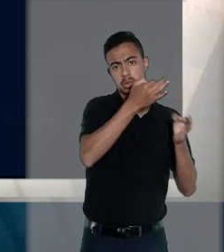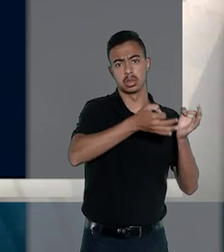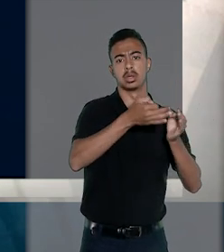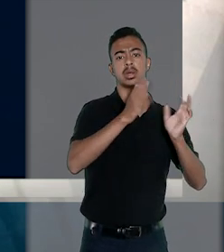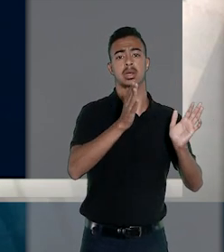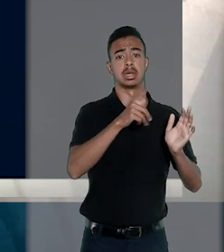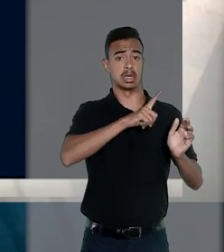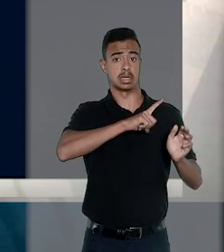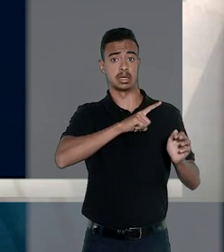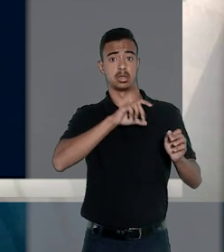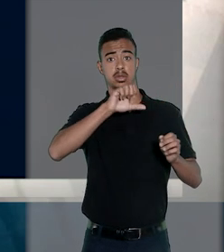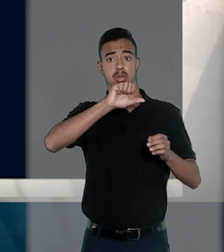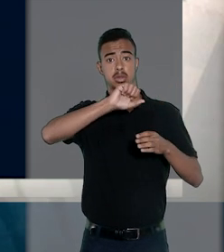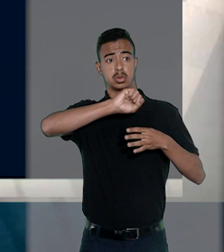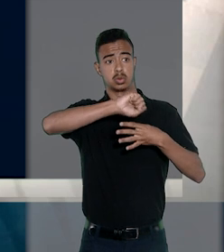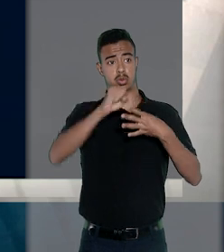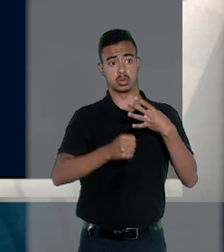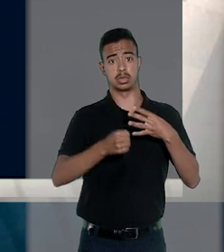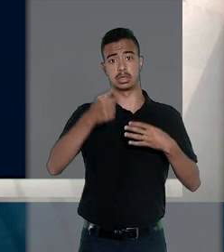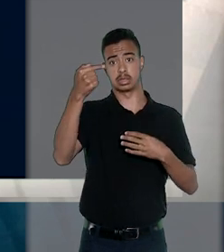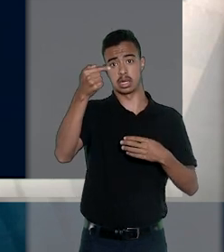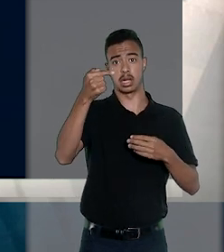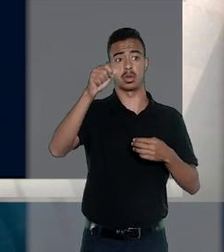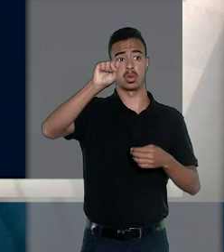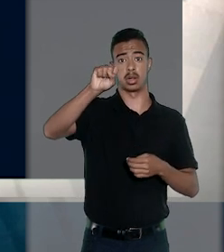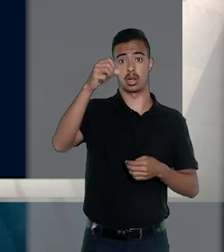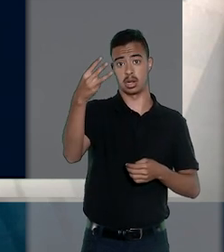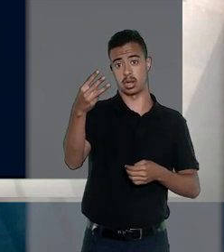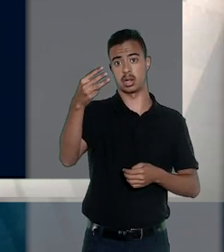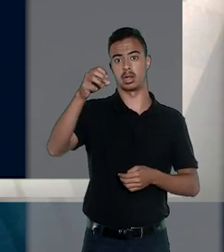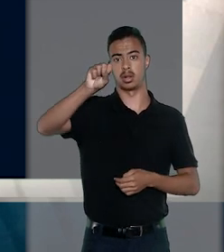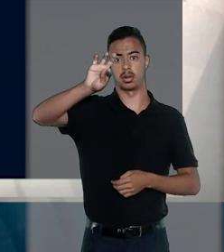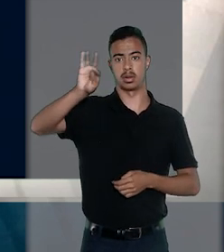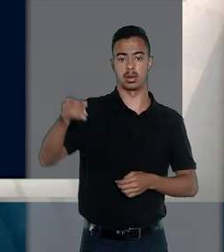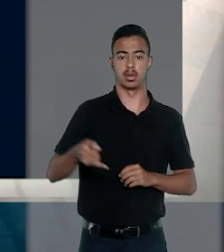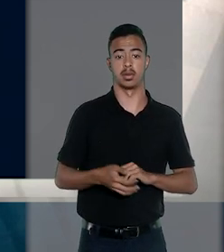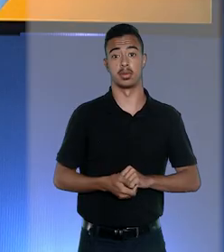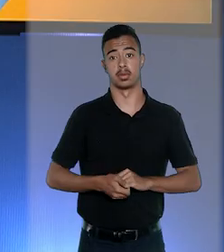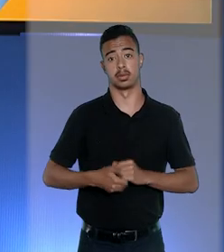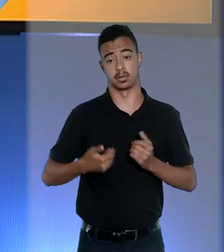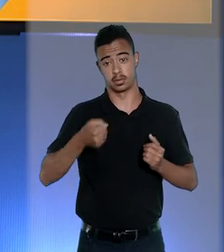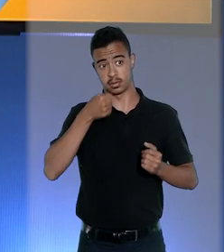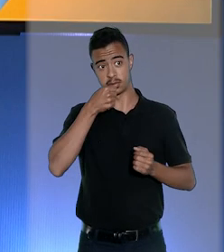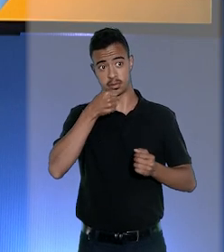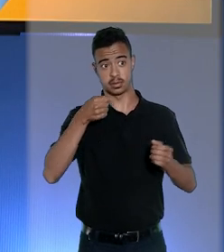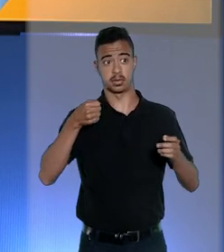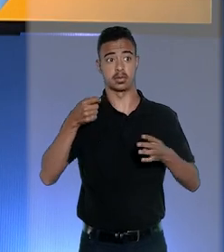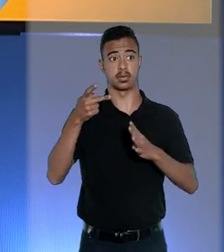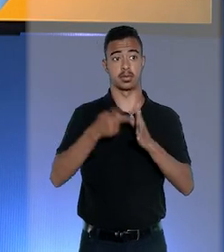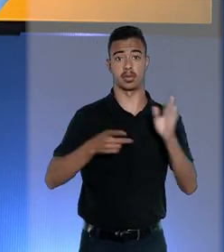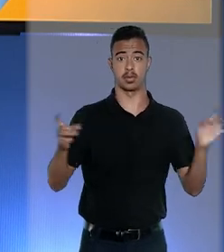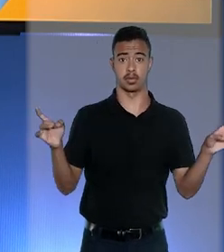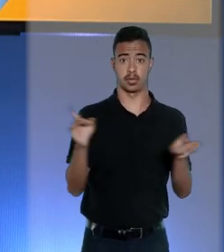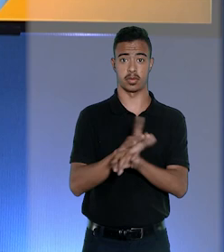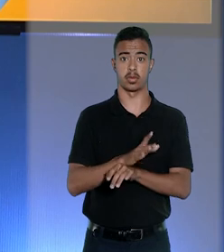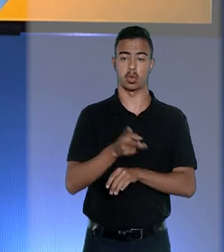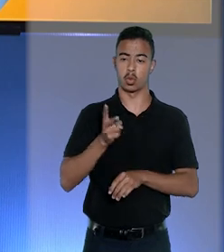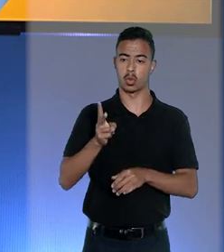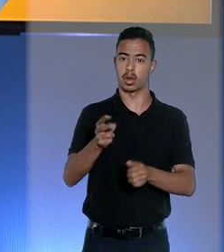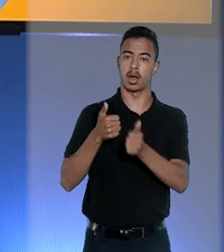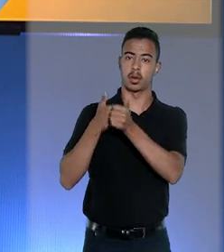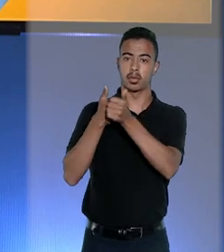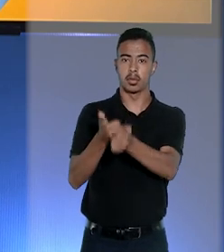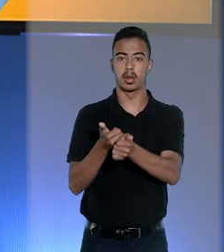anteriores esbarraria na súmula 7 e 83 do STJ. E o nosso programa fica por aqui.